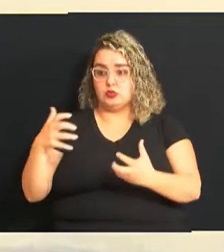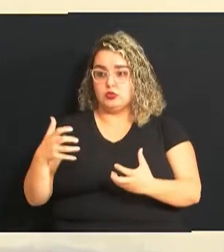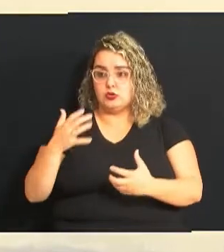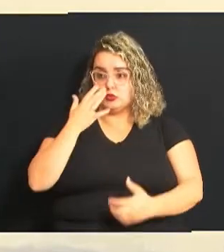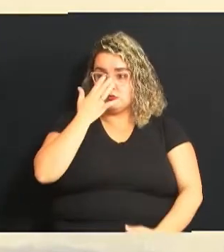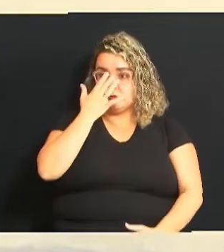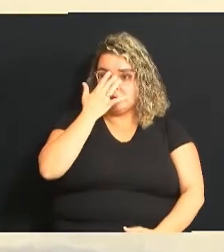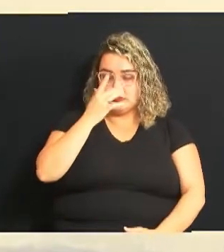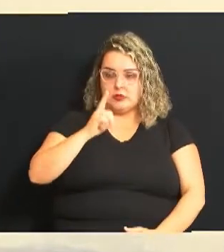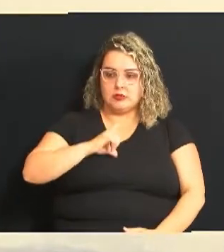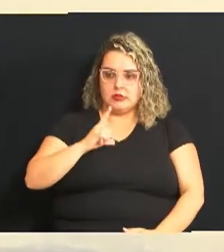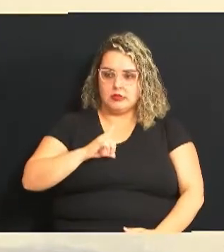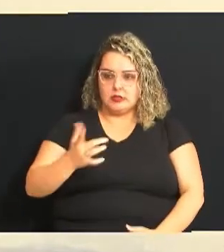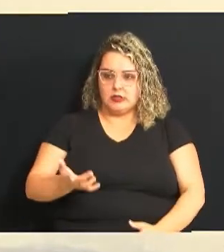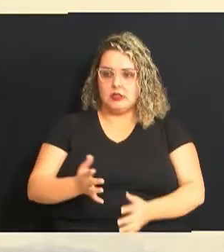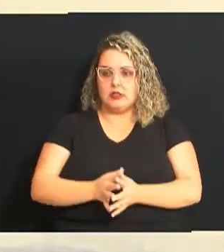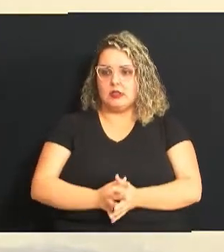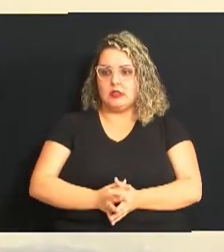tem uma